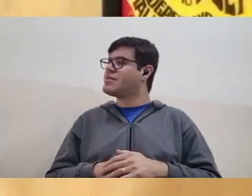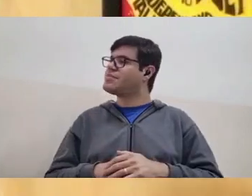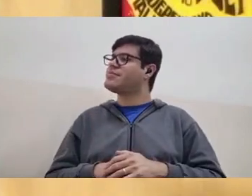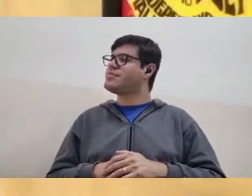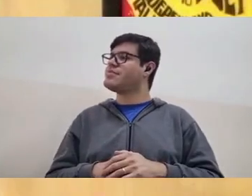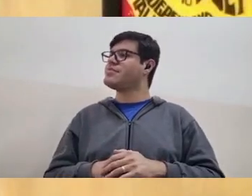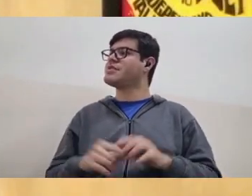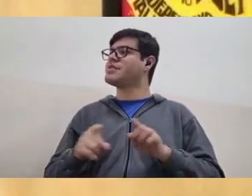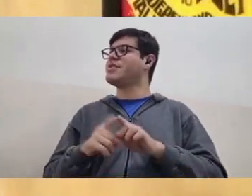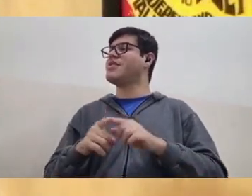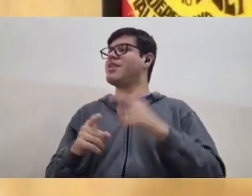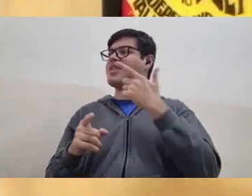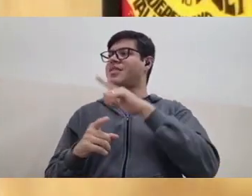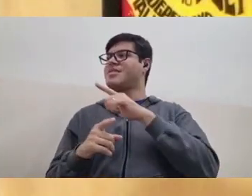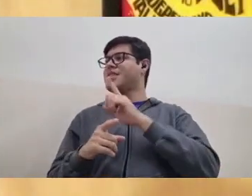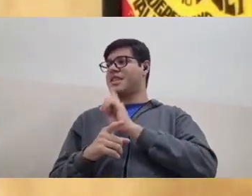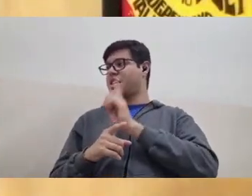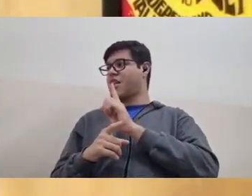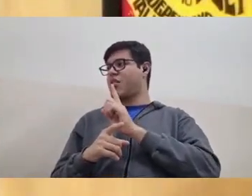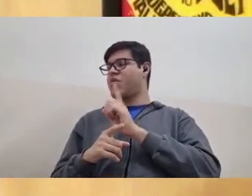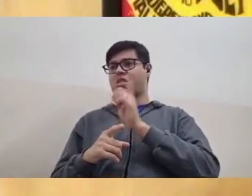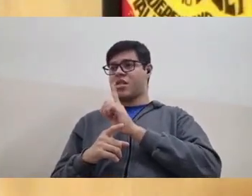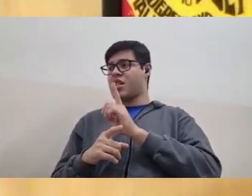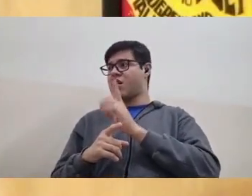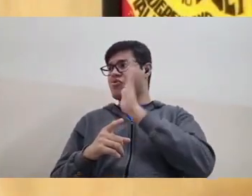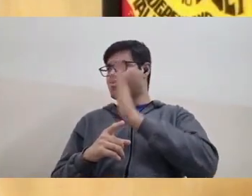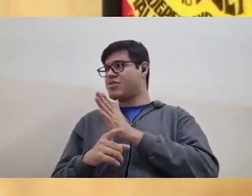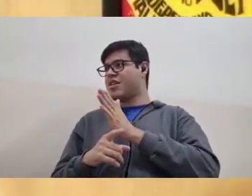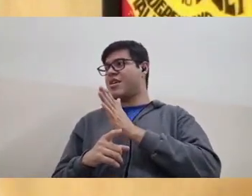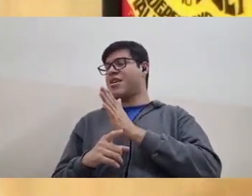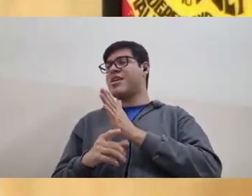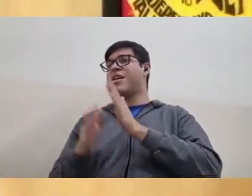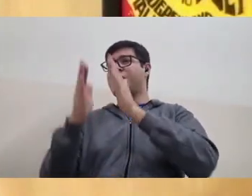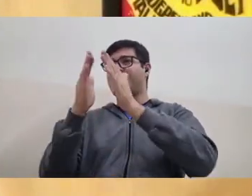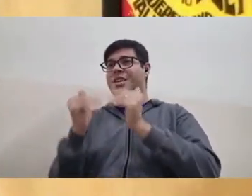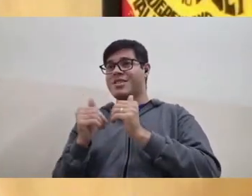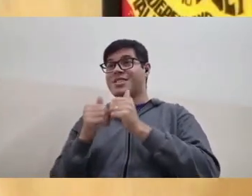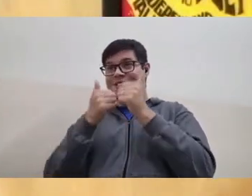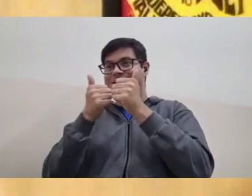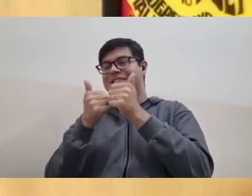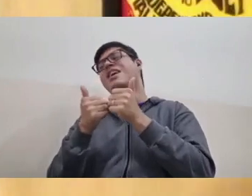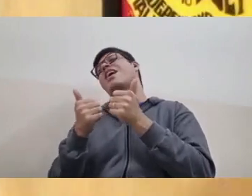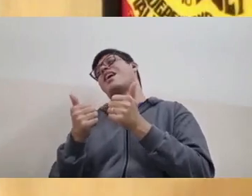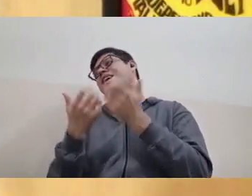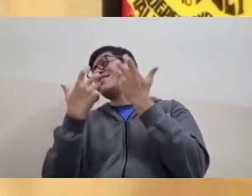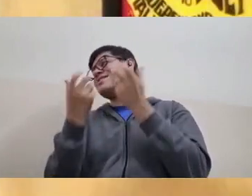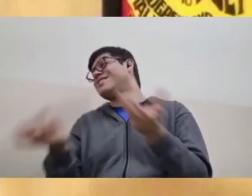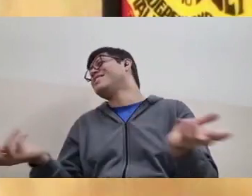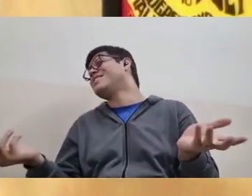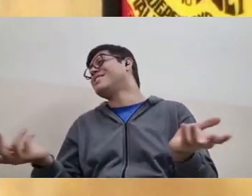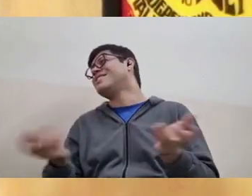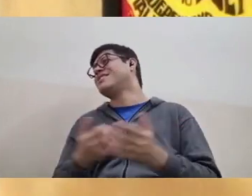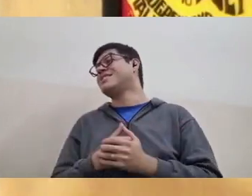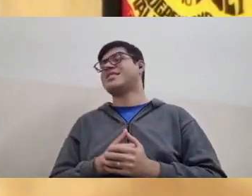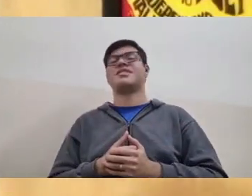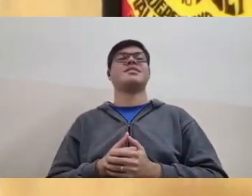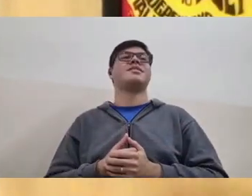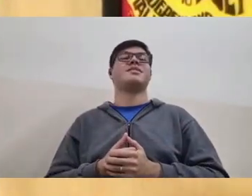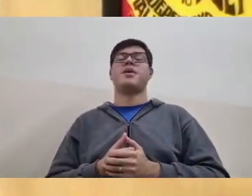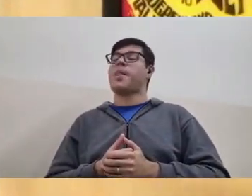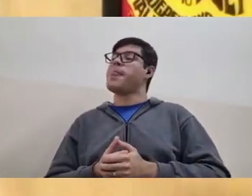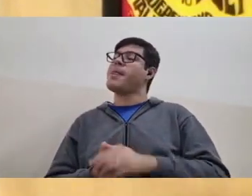Ele pediu e consegue, e se não conseguir, mas pelo menos não já tem, né? Exatamente. Conseguiram umas máquinas interessantes que eu vi